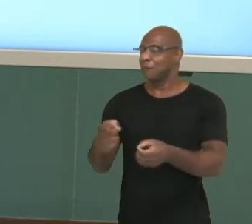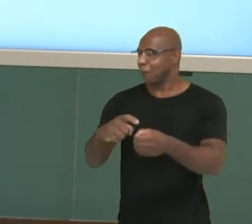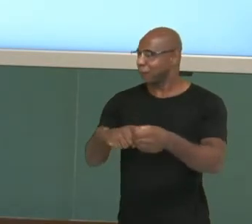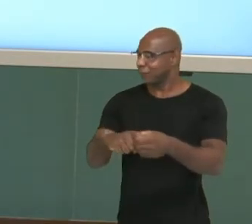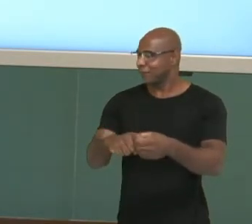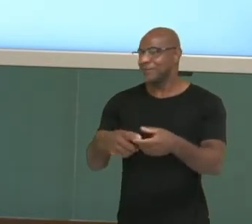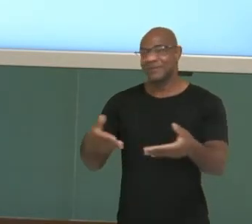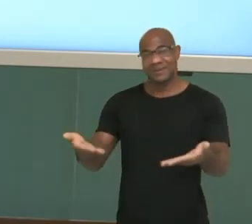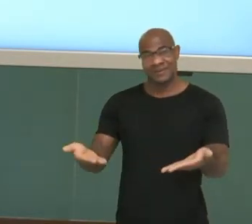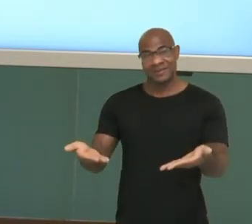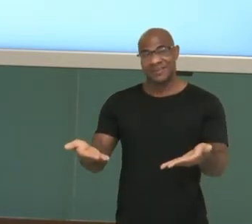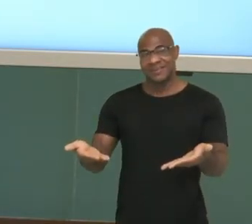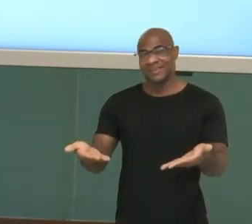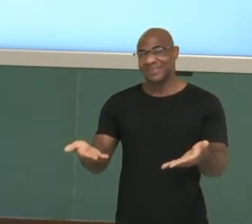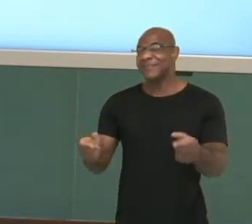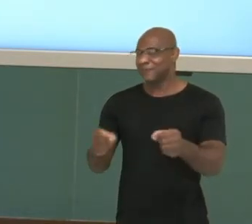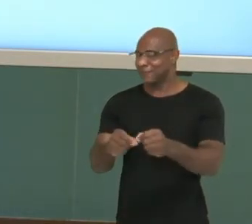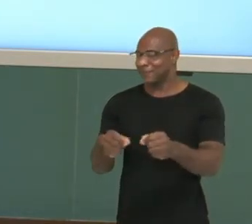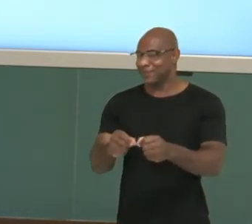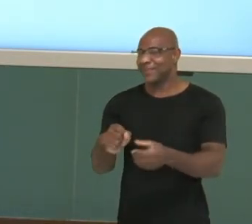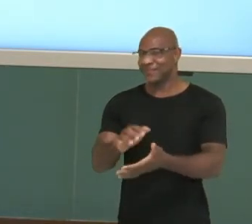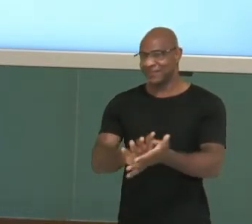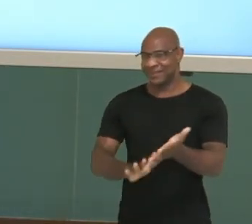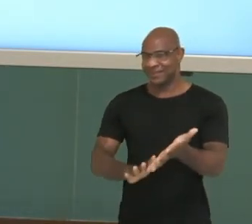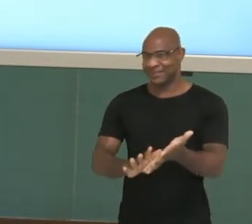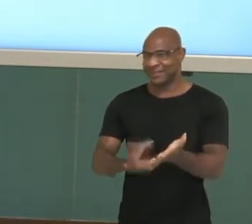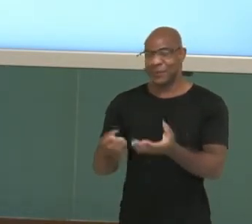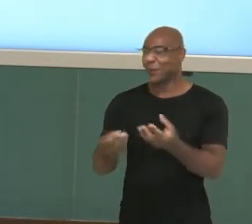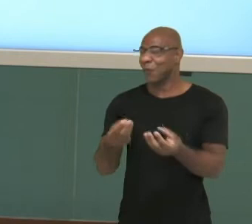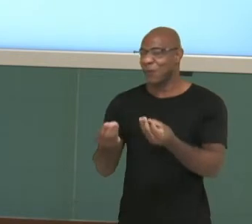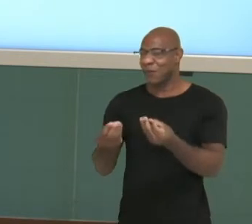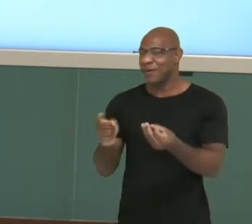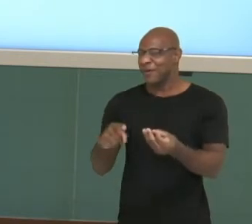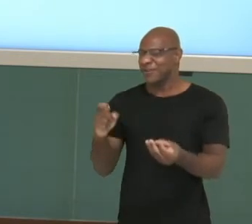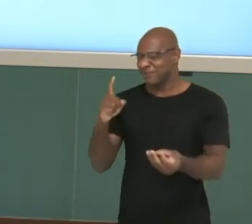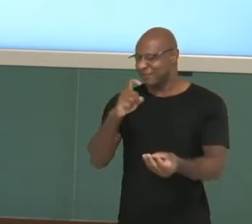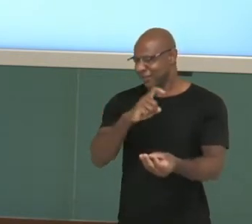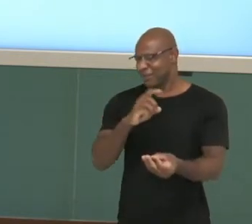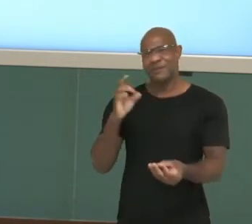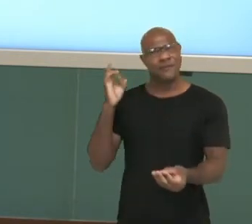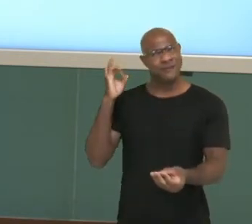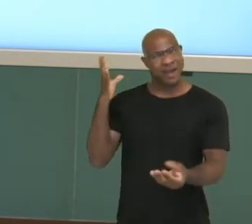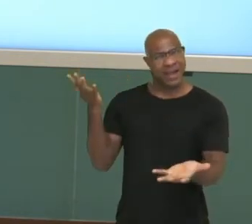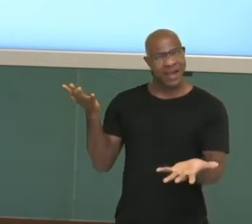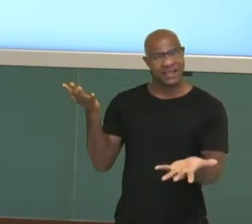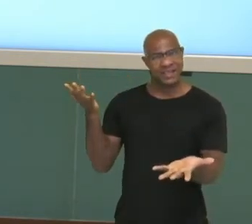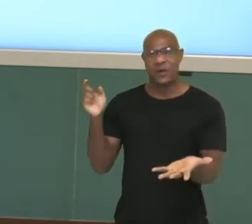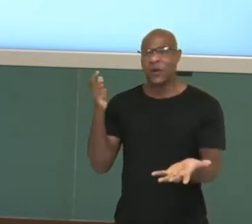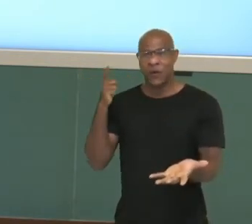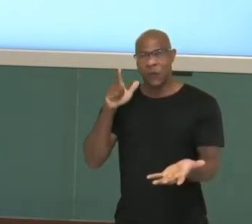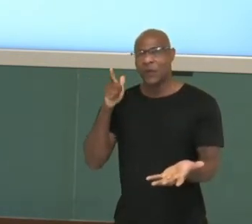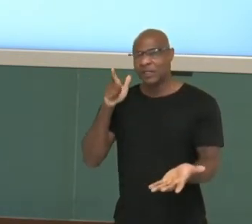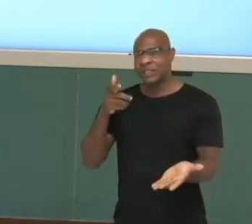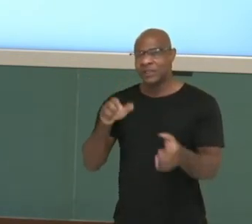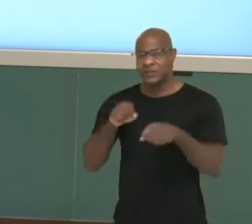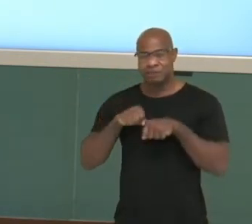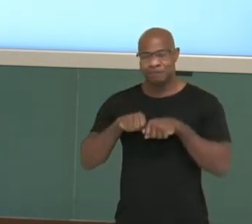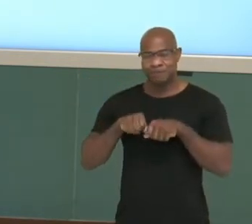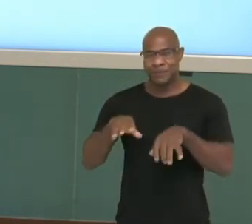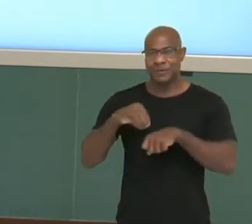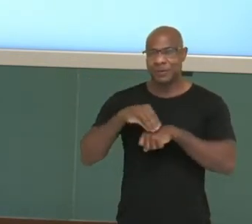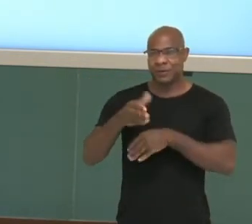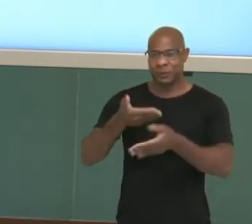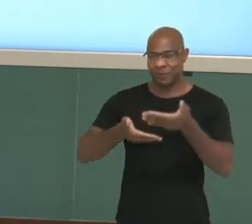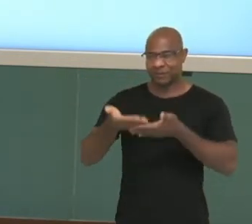Vamos, pessoal. E aí, como foi realizar essa atividade? Foi muito difícil? Foi fácil? Conseguiu ali compartilhar com seus colegas